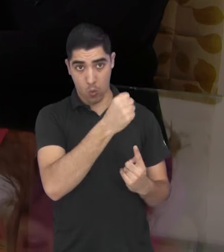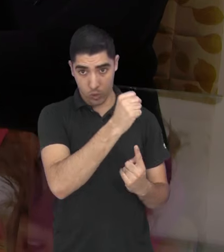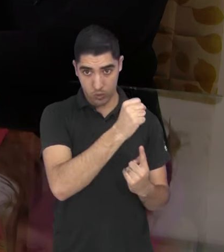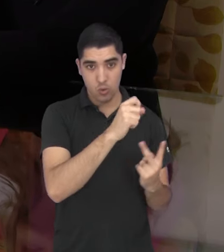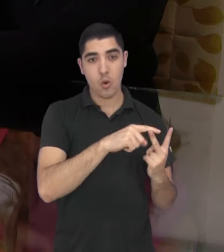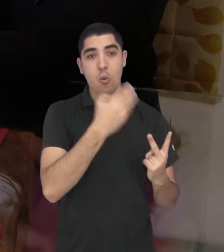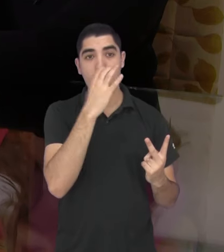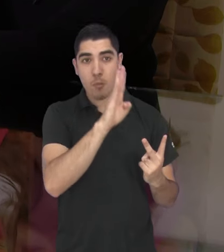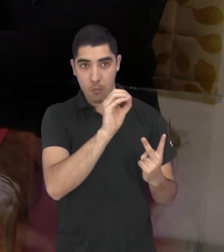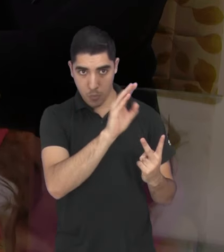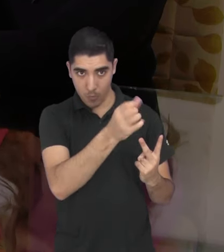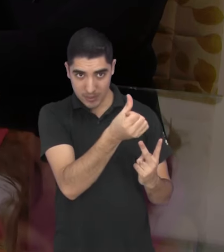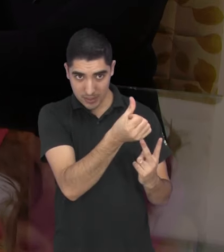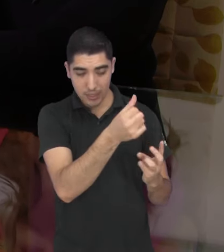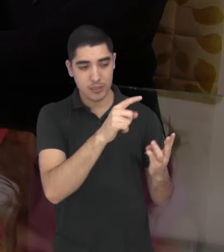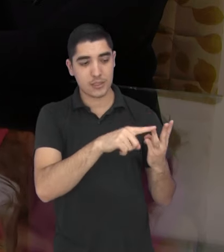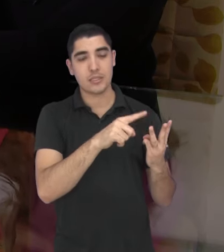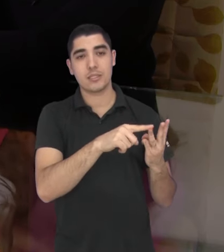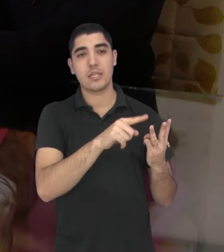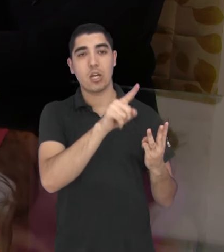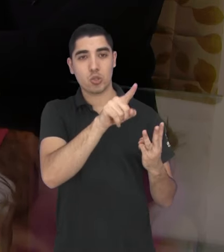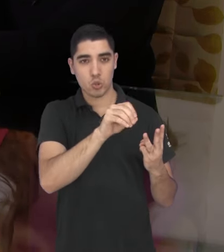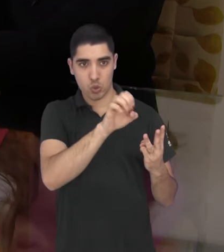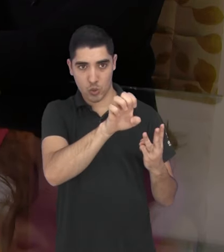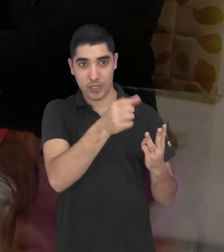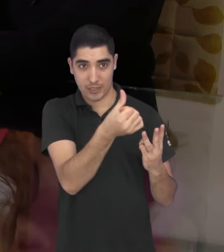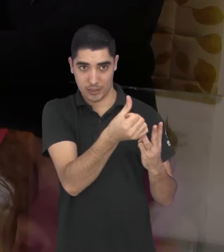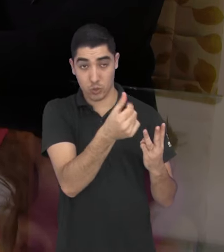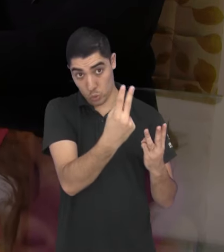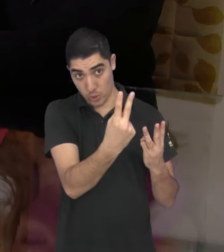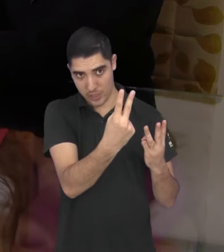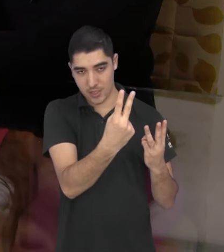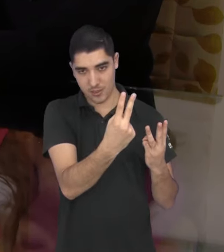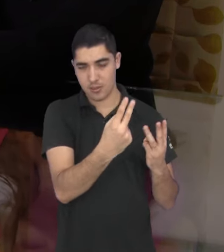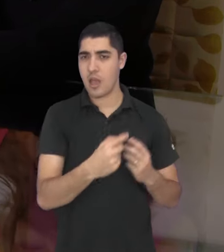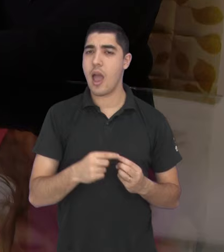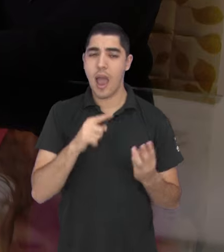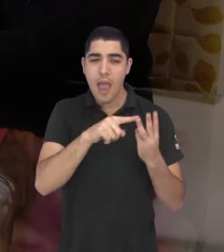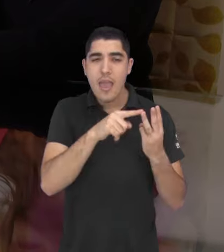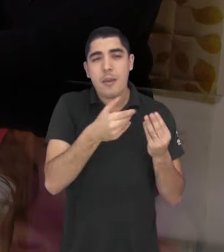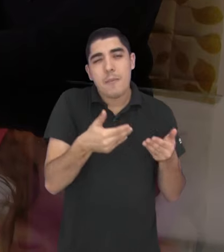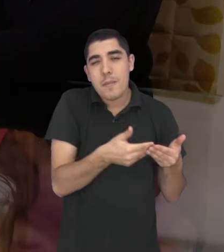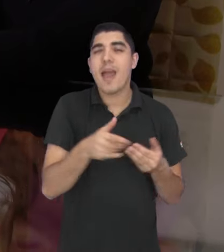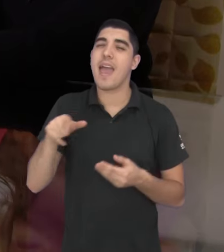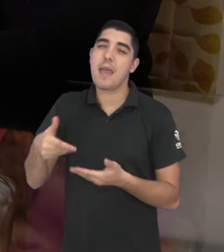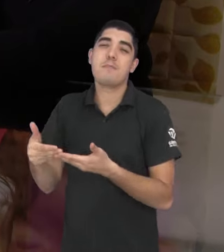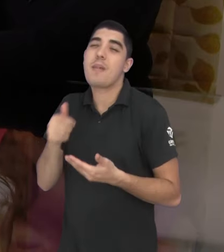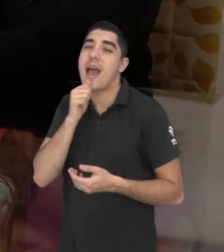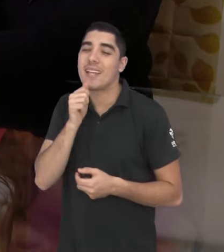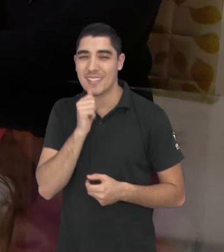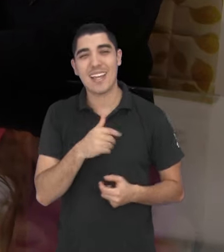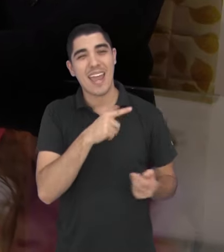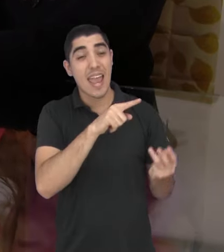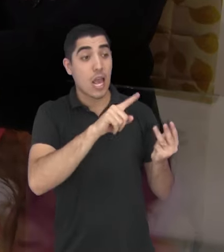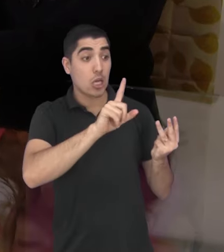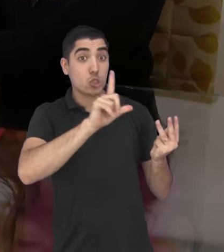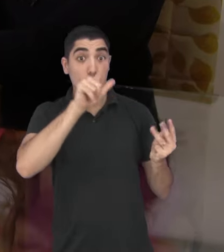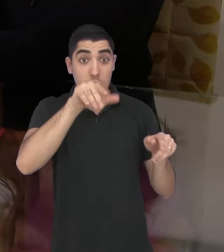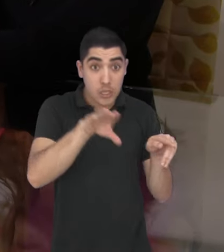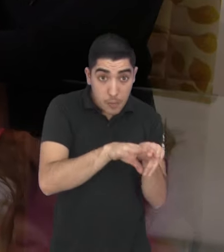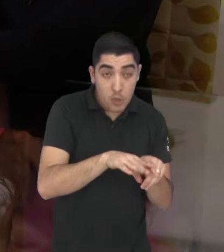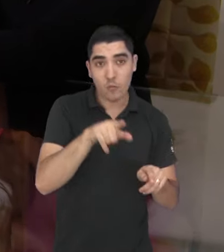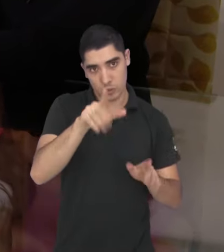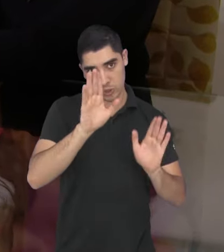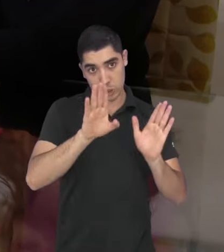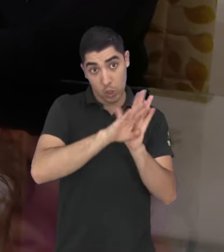Bob? 6. E a Zoe? 2. Então a Zoe é a caçula. É a bebê. A Zoe chegou depois, já tinha cachorro, já